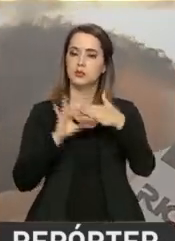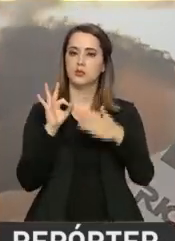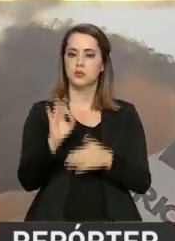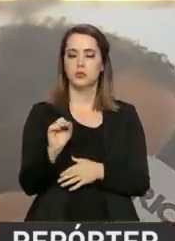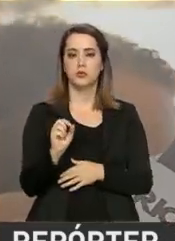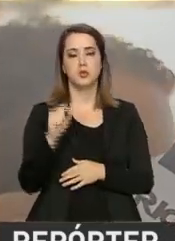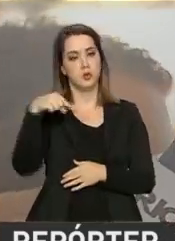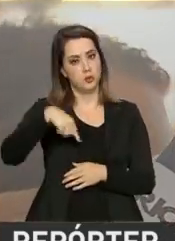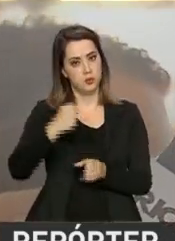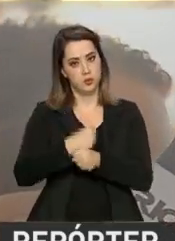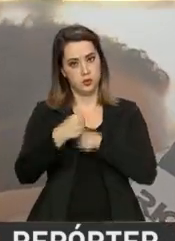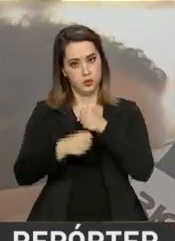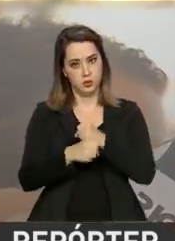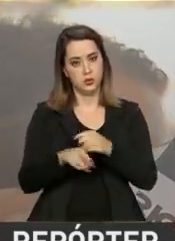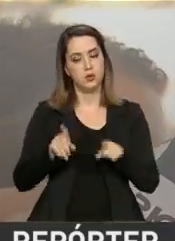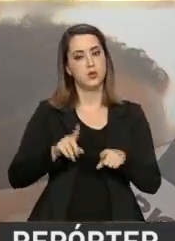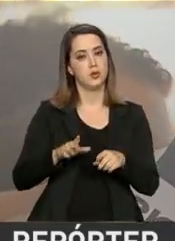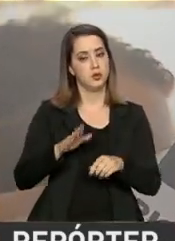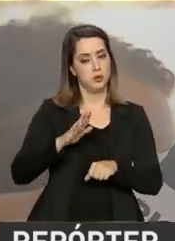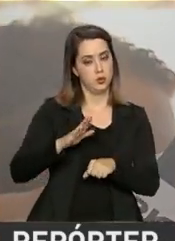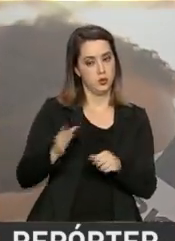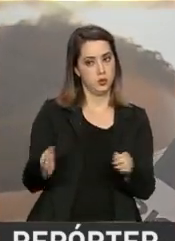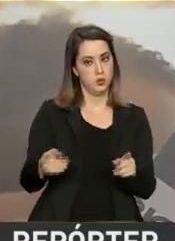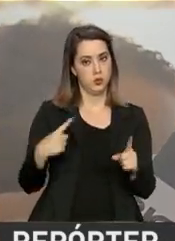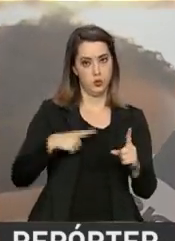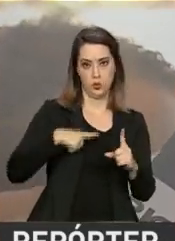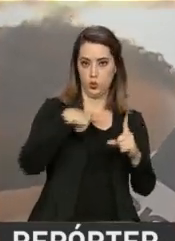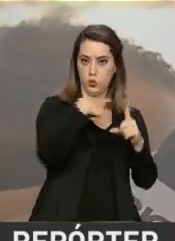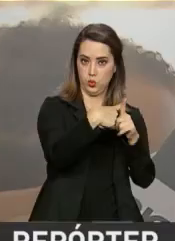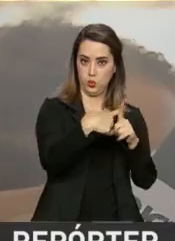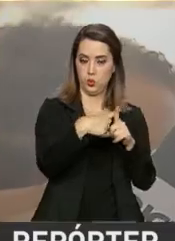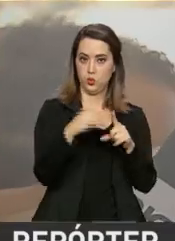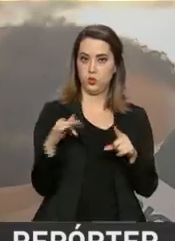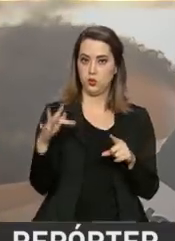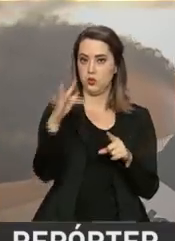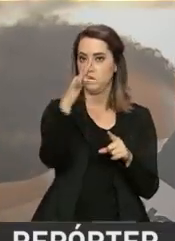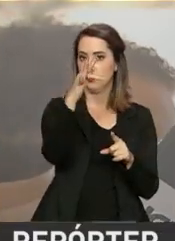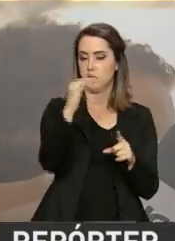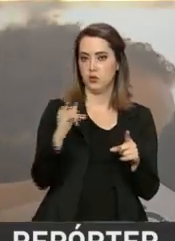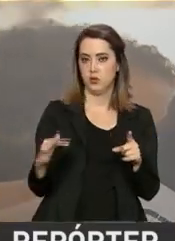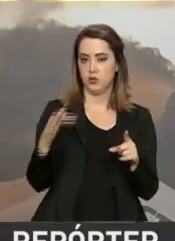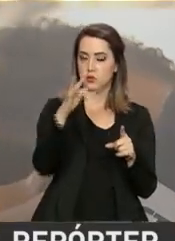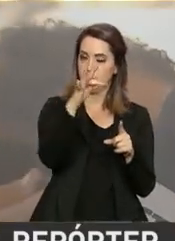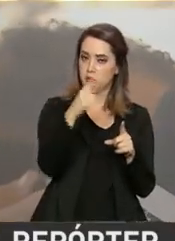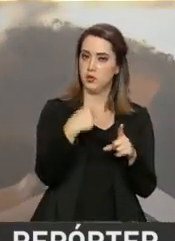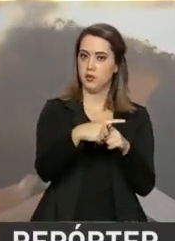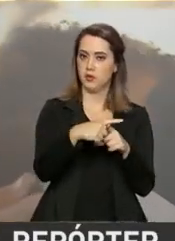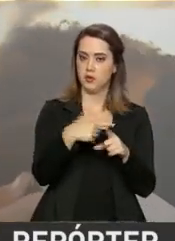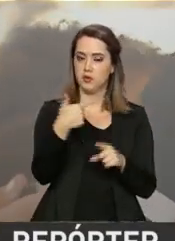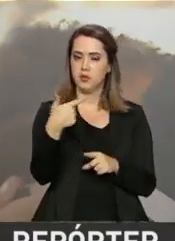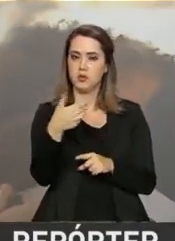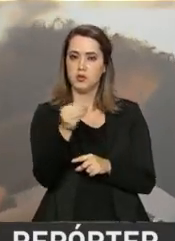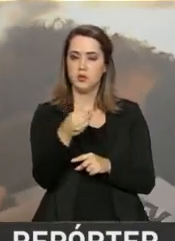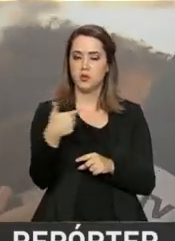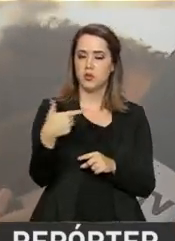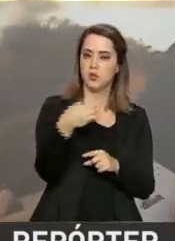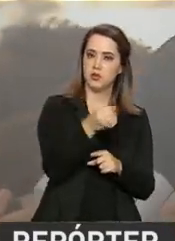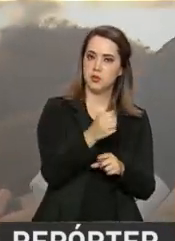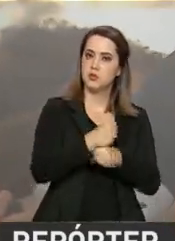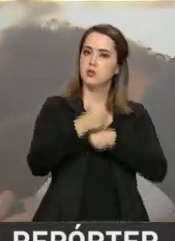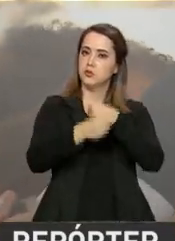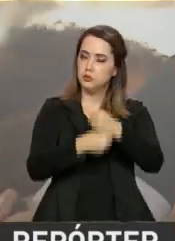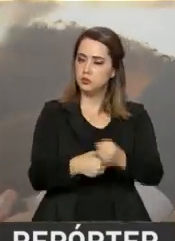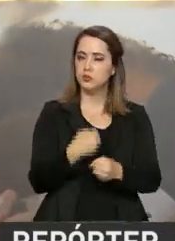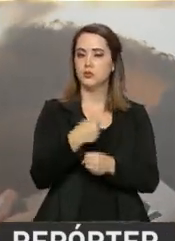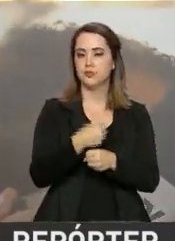vai ser gasto esse ano mais a inflação né Durante os próximos 20 anos 10 mais 10 é nós entendemos